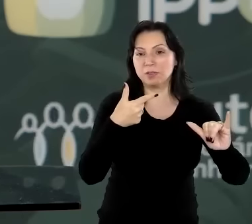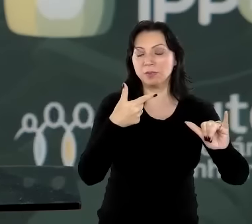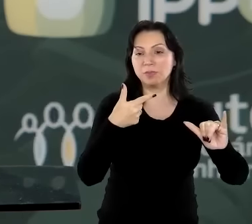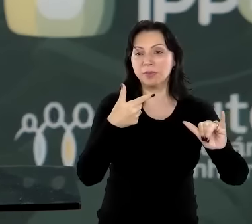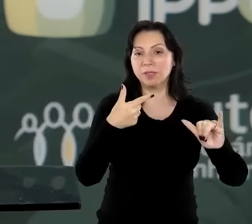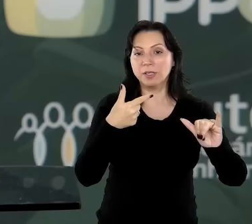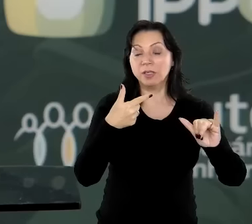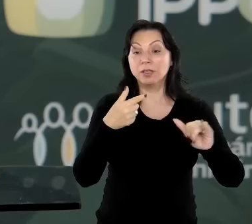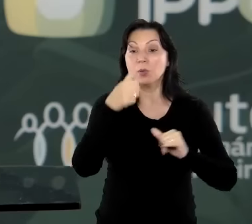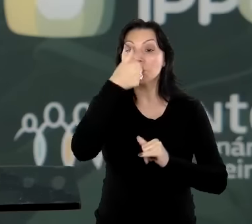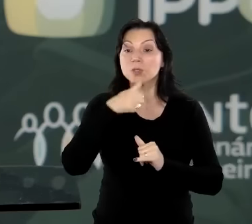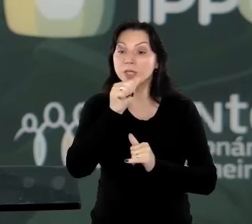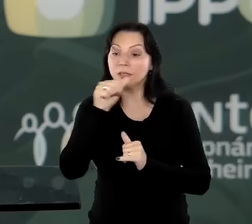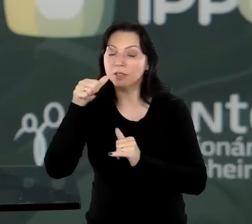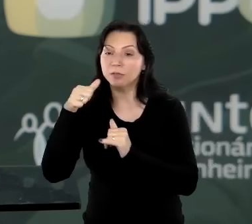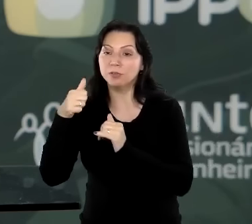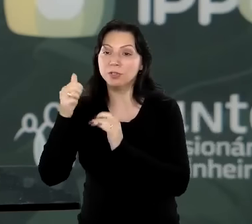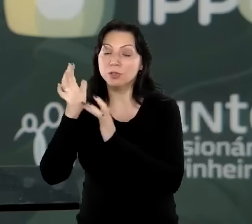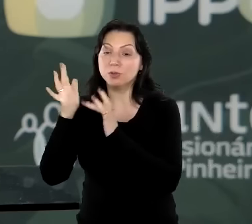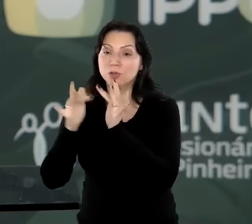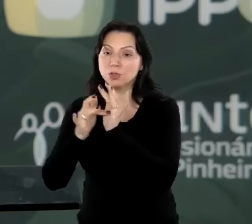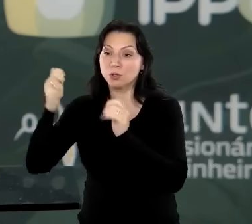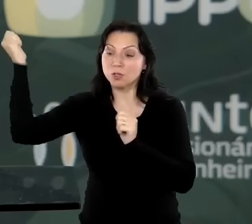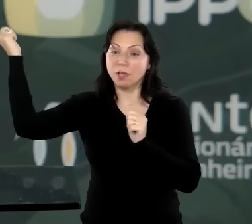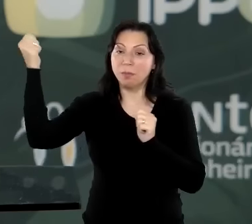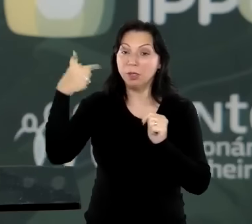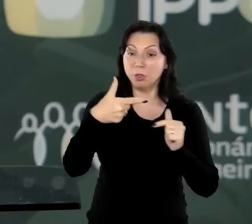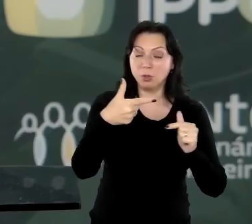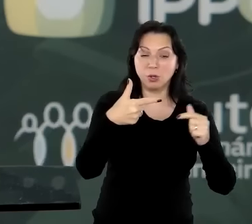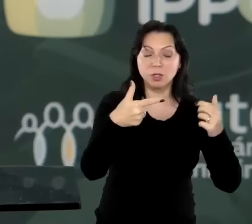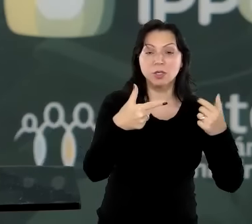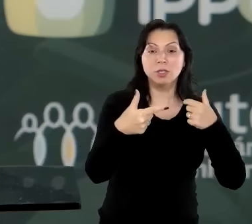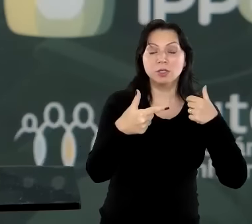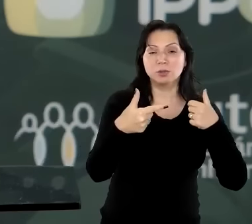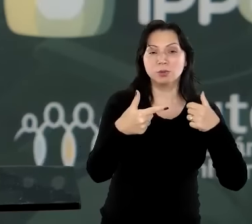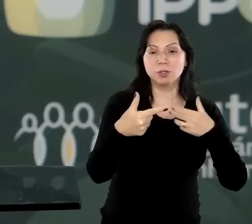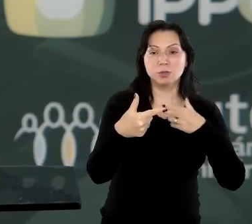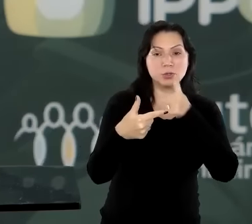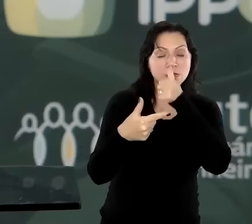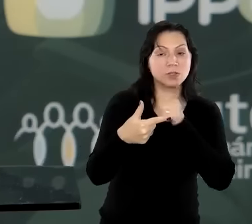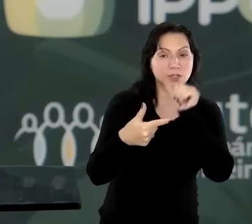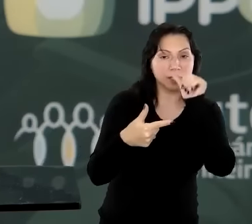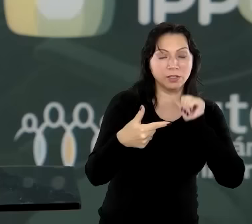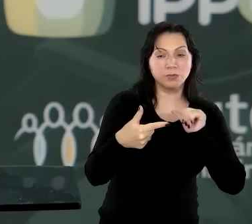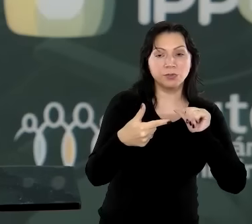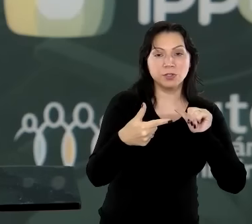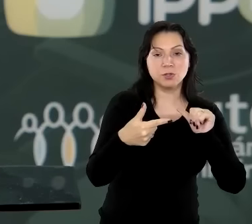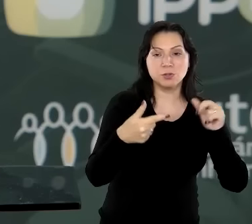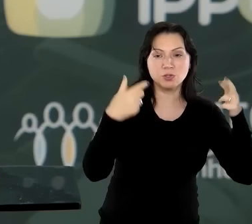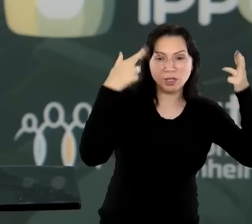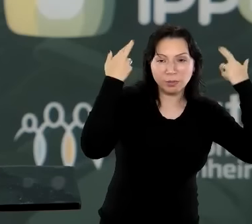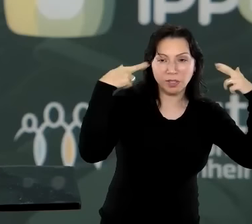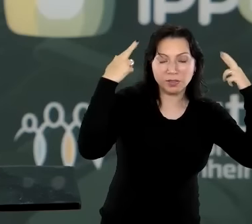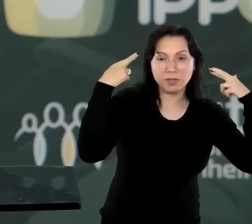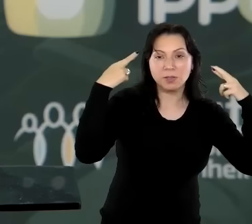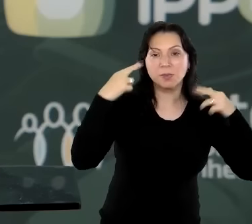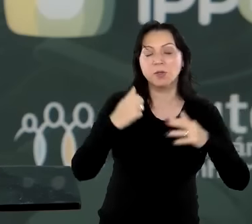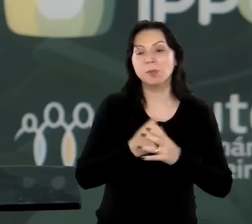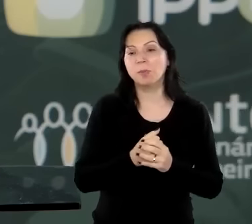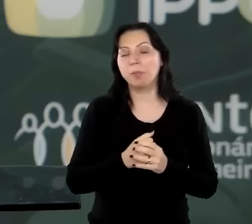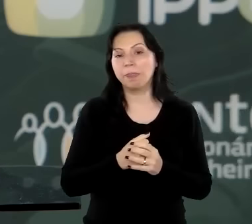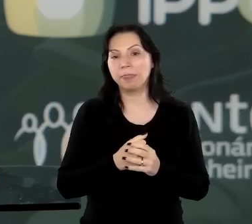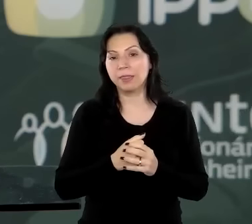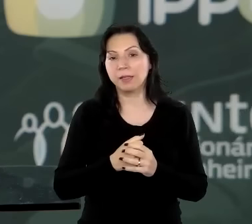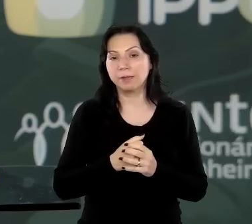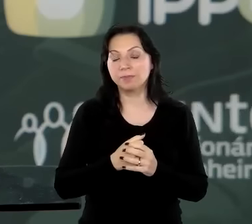ele realizou na cruz é melhor do que os sacrifícios levíticos. A nova aliança em seu sangue é superior